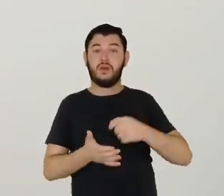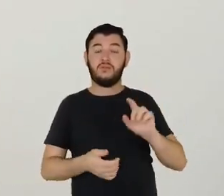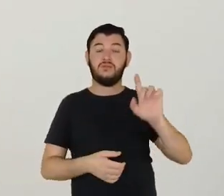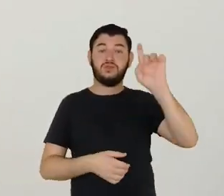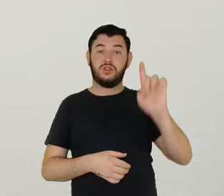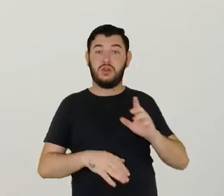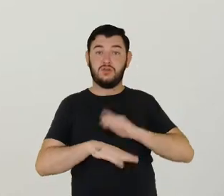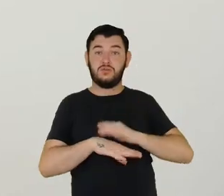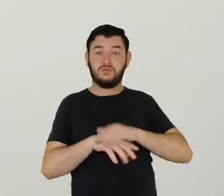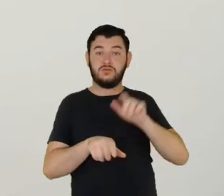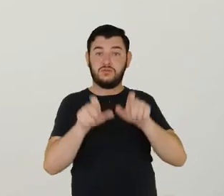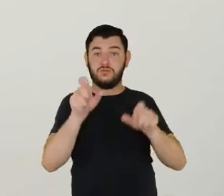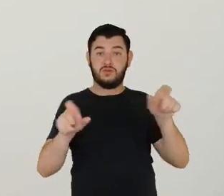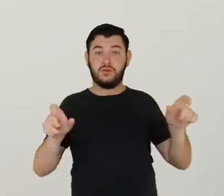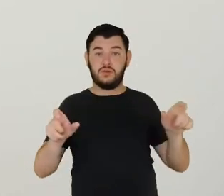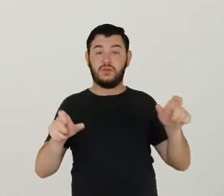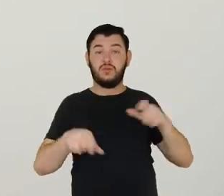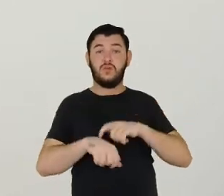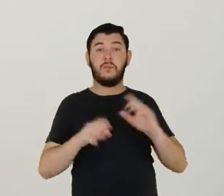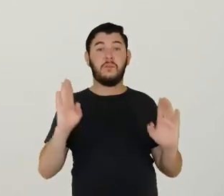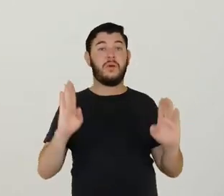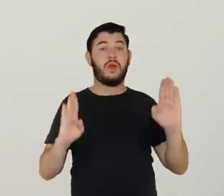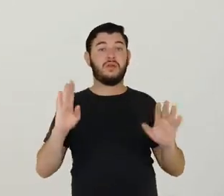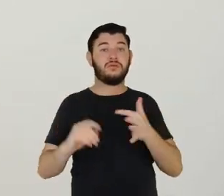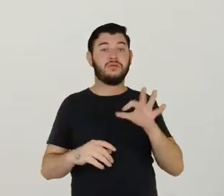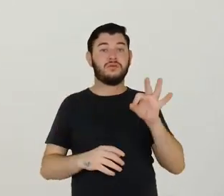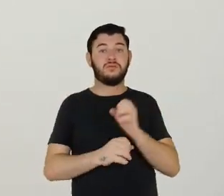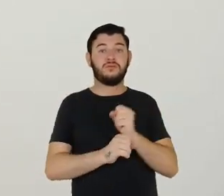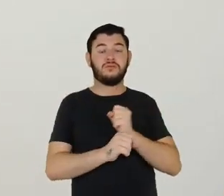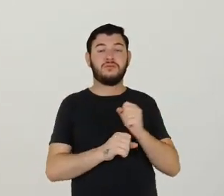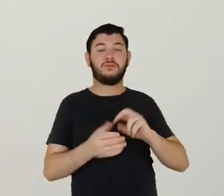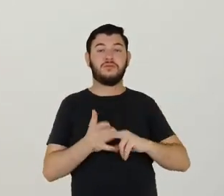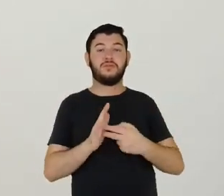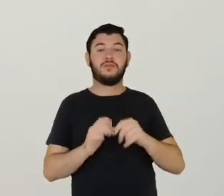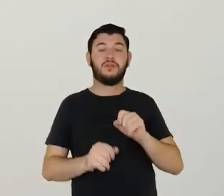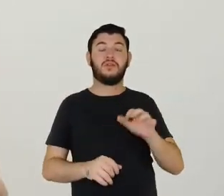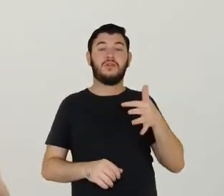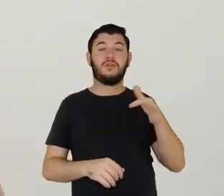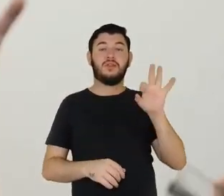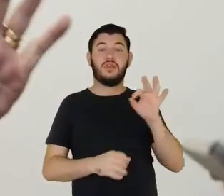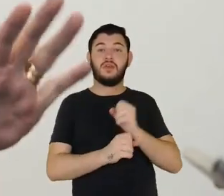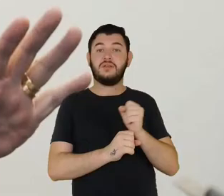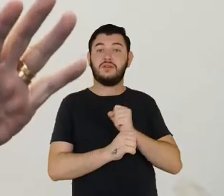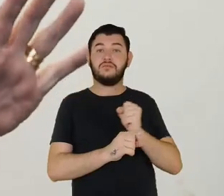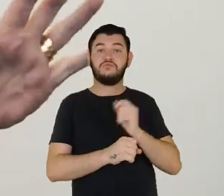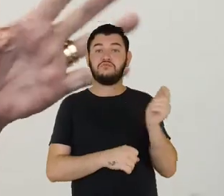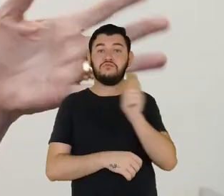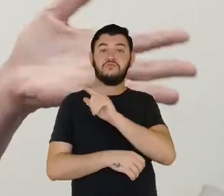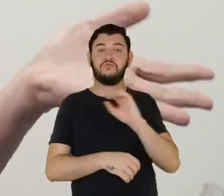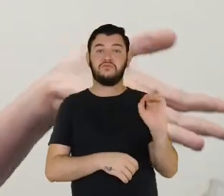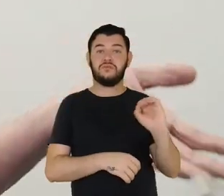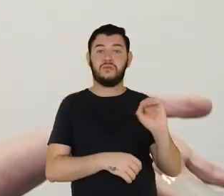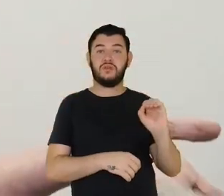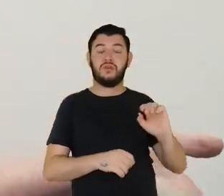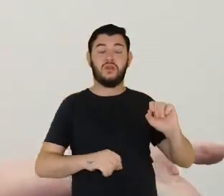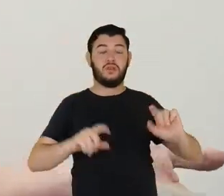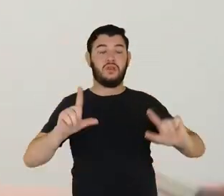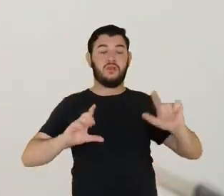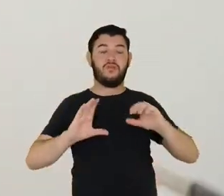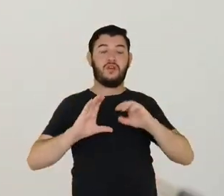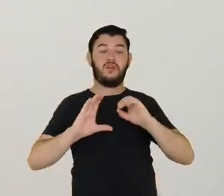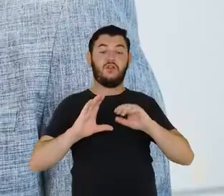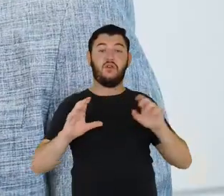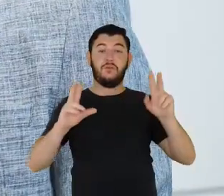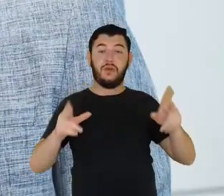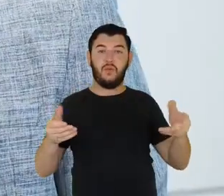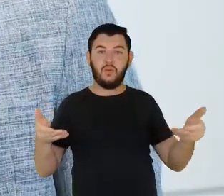anos sem ganhar. E a Globo agora entrou no mesmo. Seguindo a tendência, né? Seguindo a tendência, não vamos competir, é competição, vamos